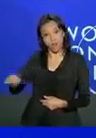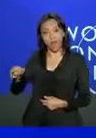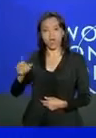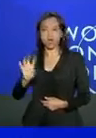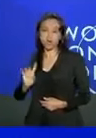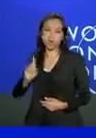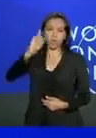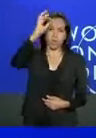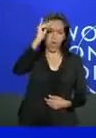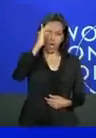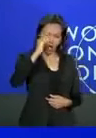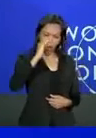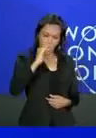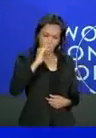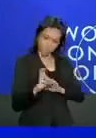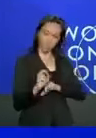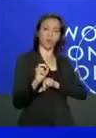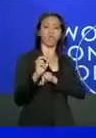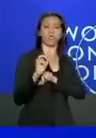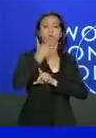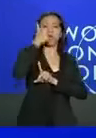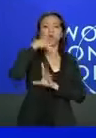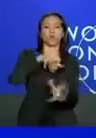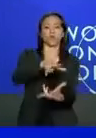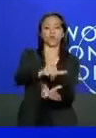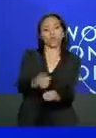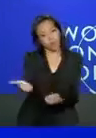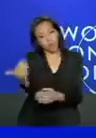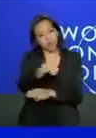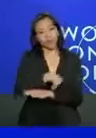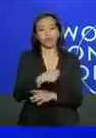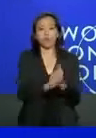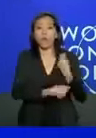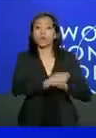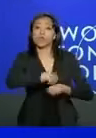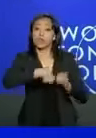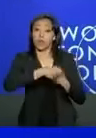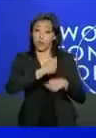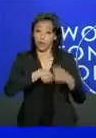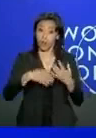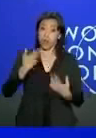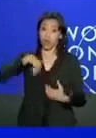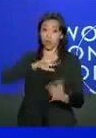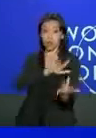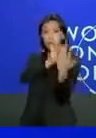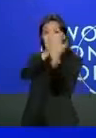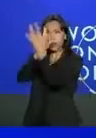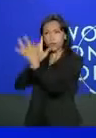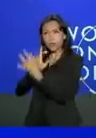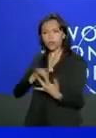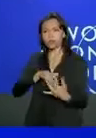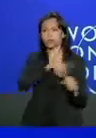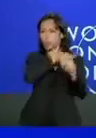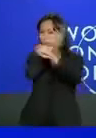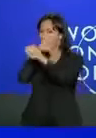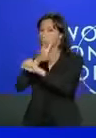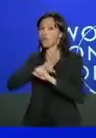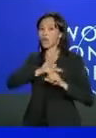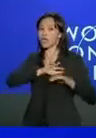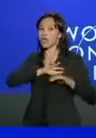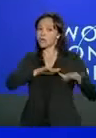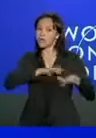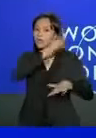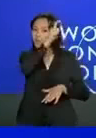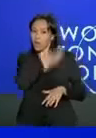melhores países para se fazer negócios. Nossas relações internacionais serão dinamizadas pelo ministro